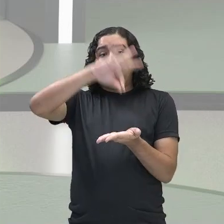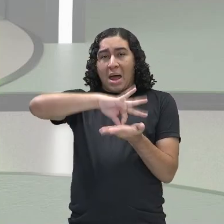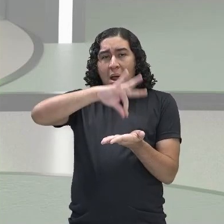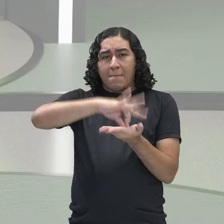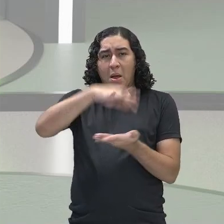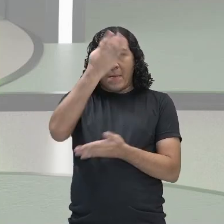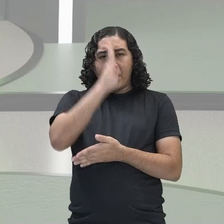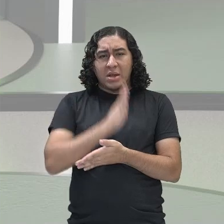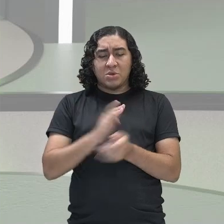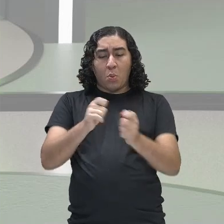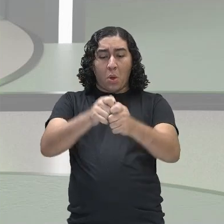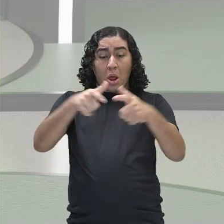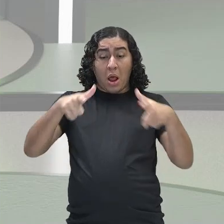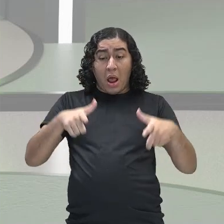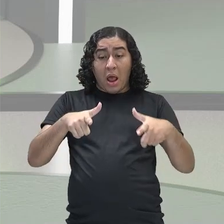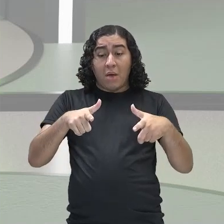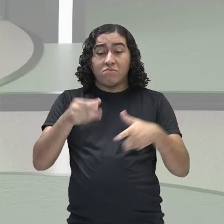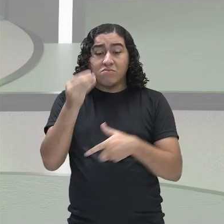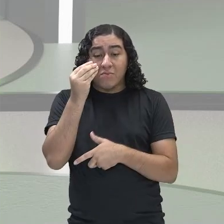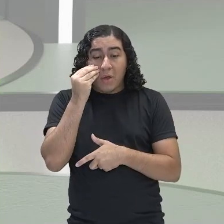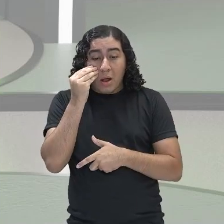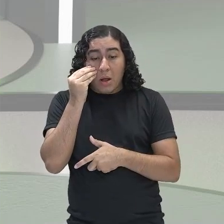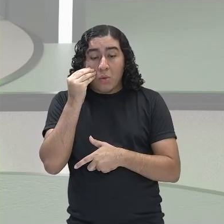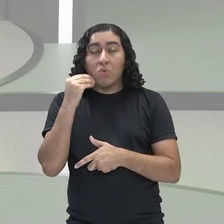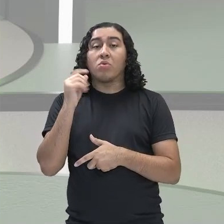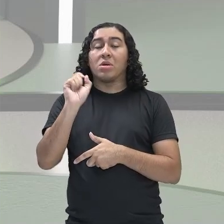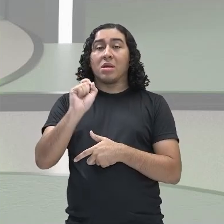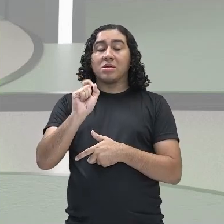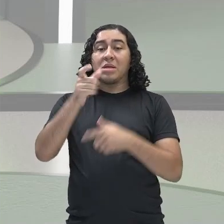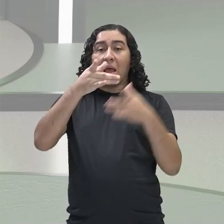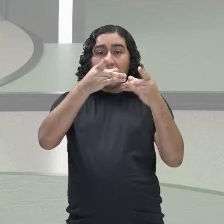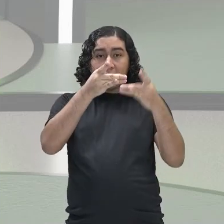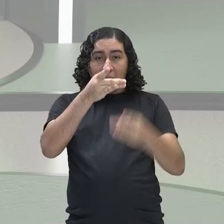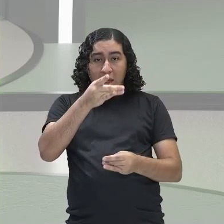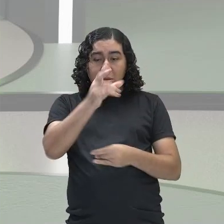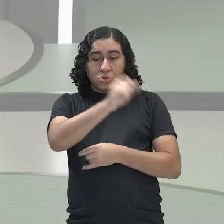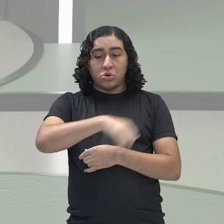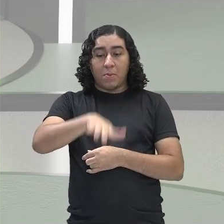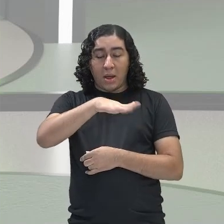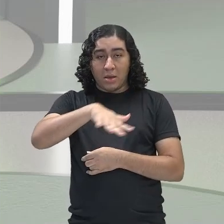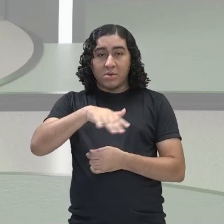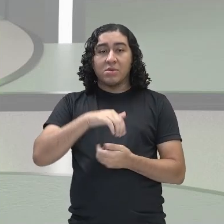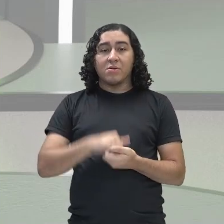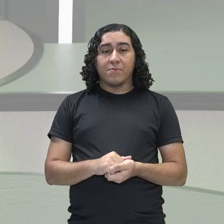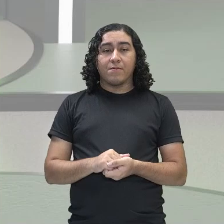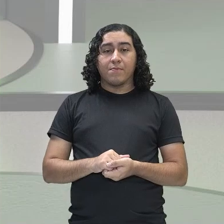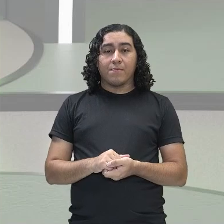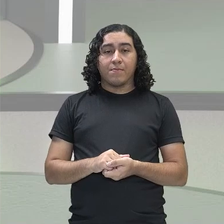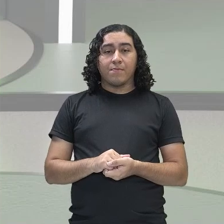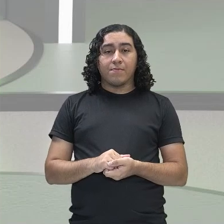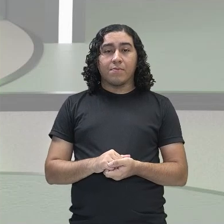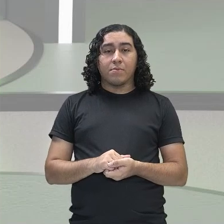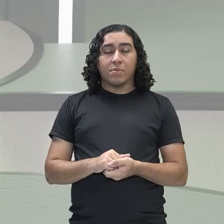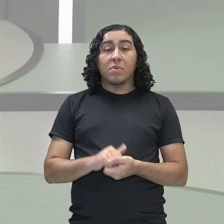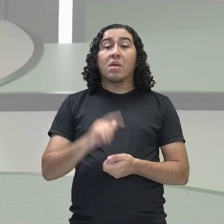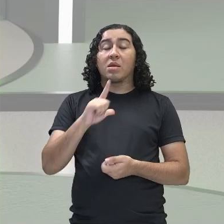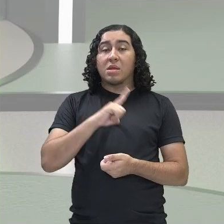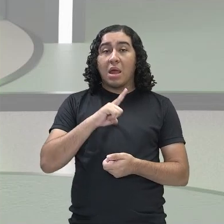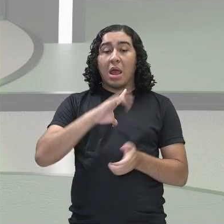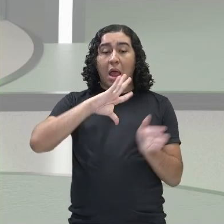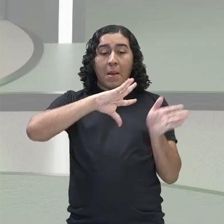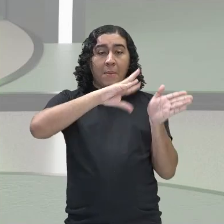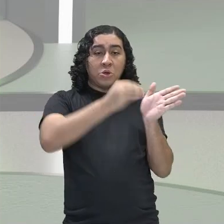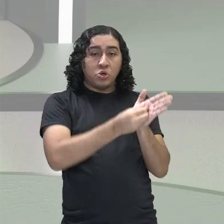para mostrar com mais detalhes a área territorial onde está presente o bioma Amazônia